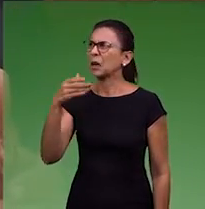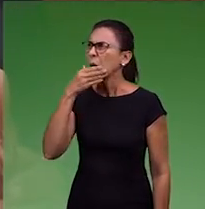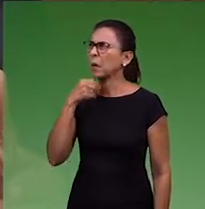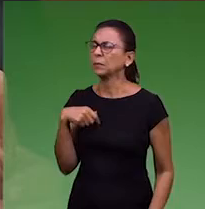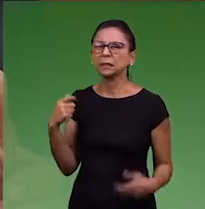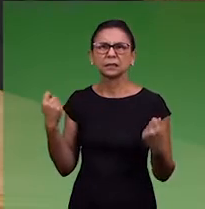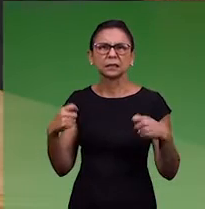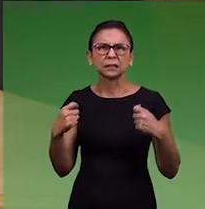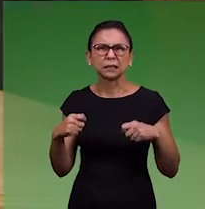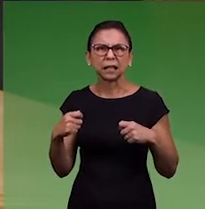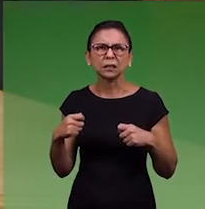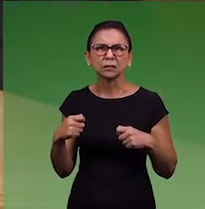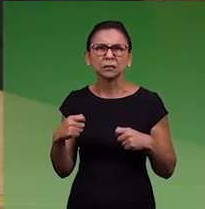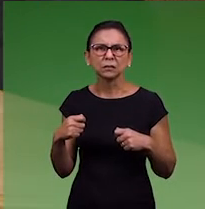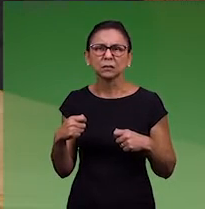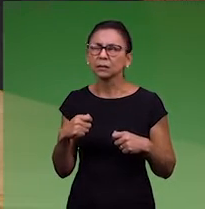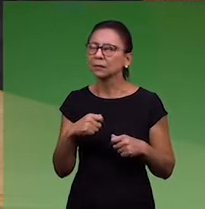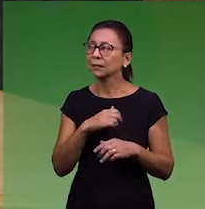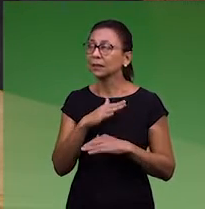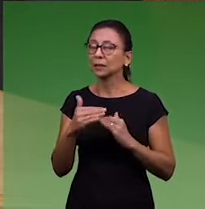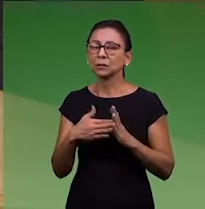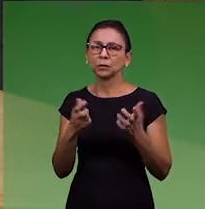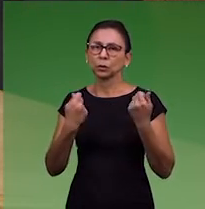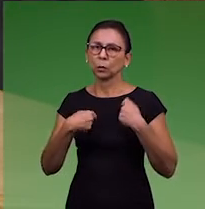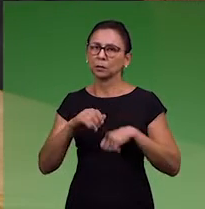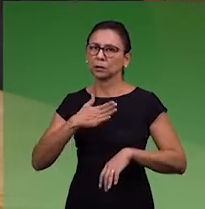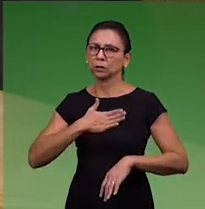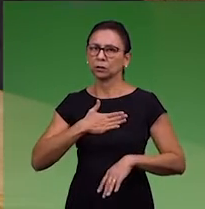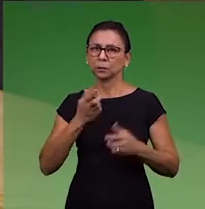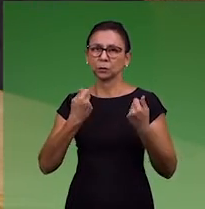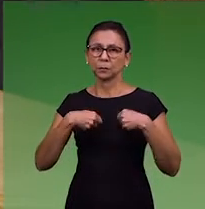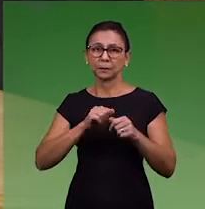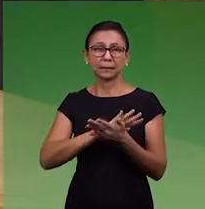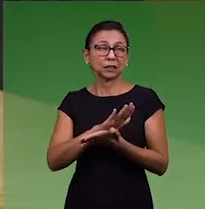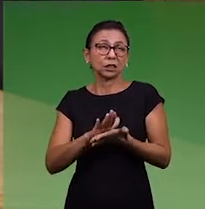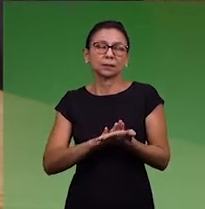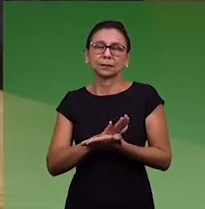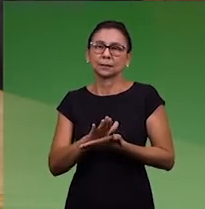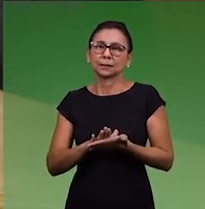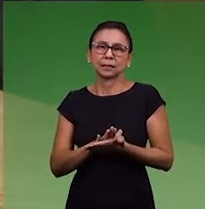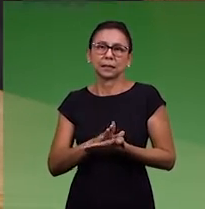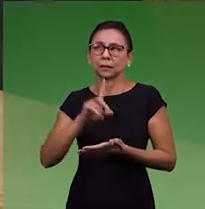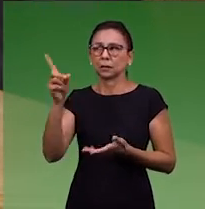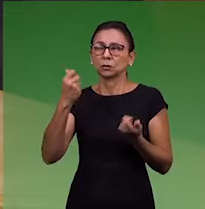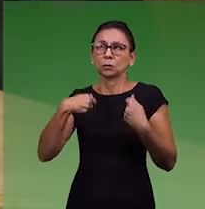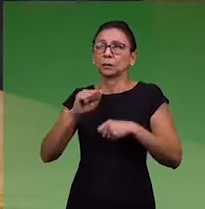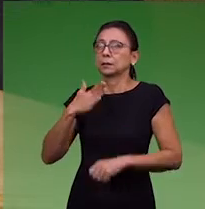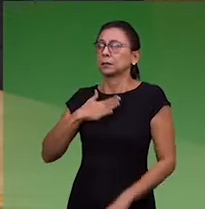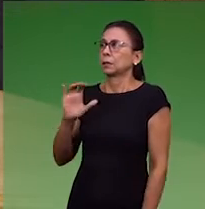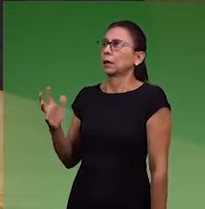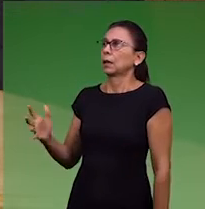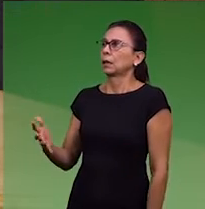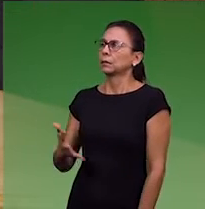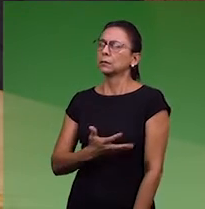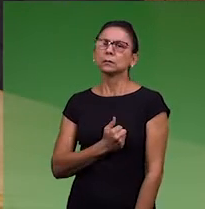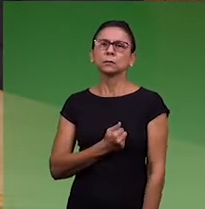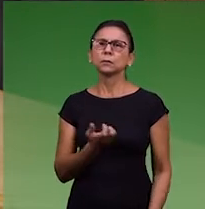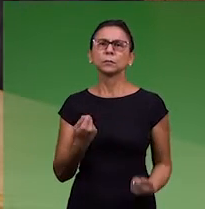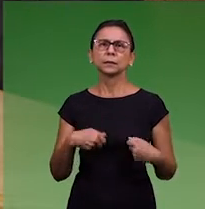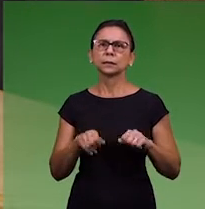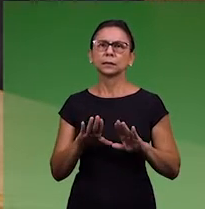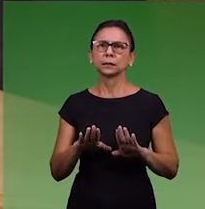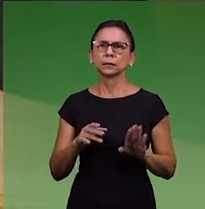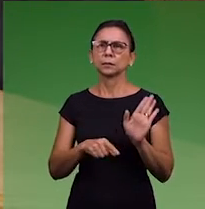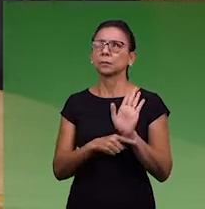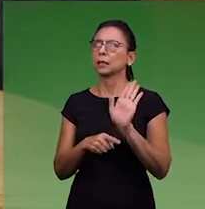necessitado. Deus é tudo. Deus não precisa de mim, Deus não precisa de nada. Deus não precisa da minha adoração, Ele não precisa da minha adoração. Deus